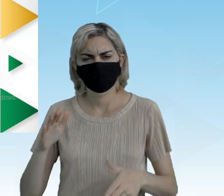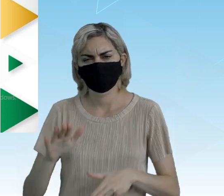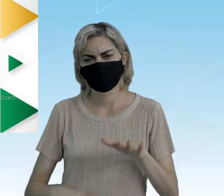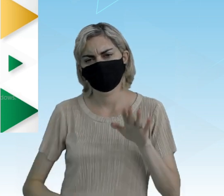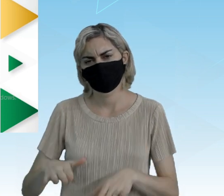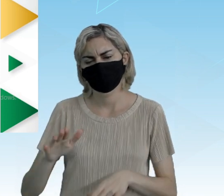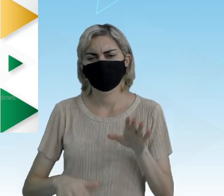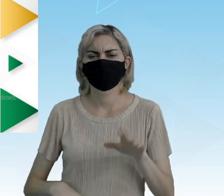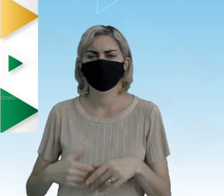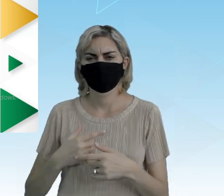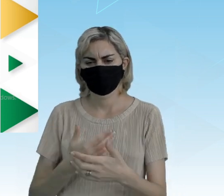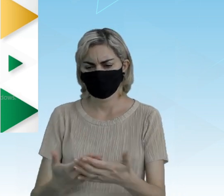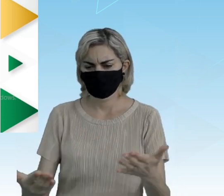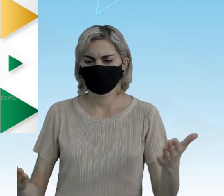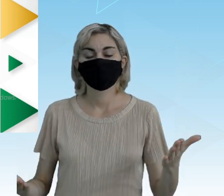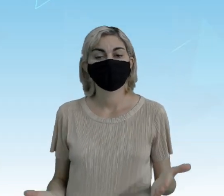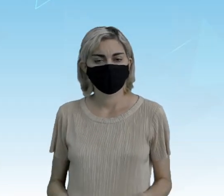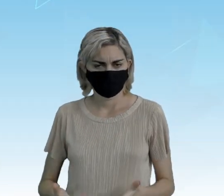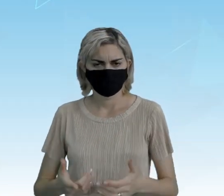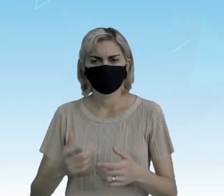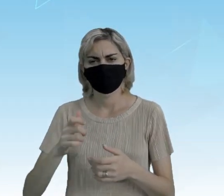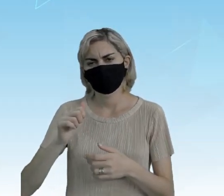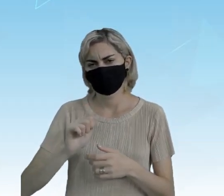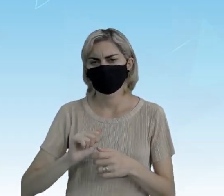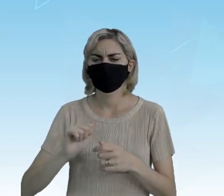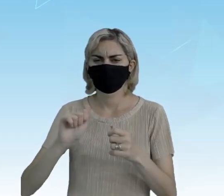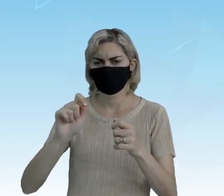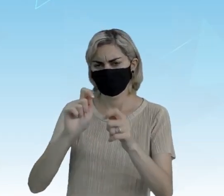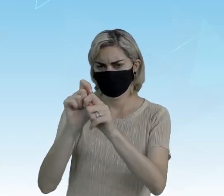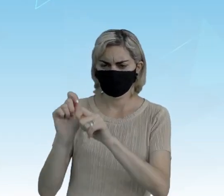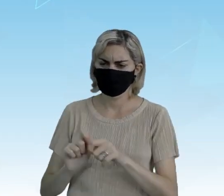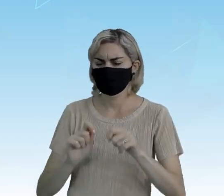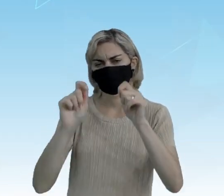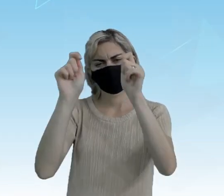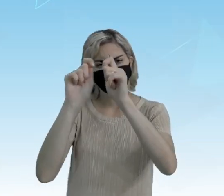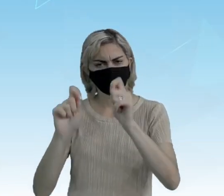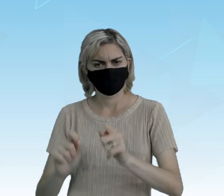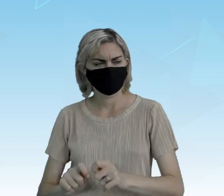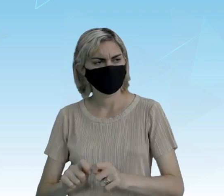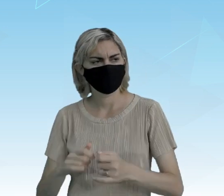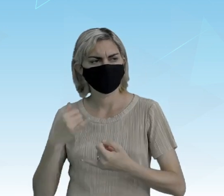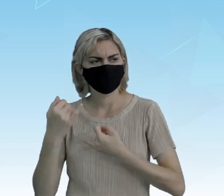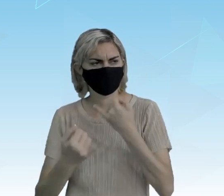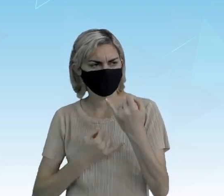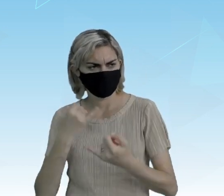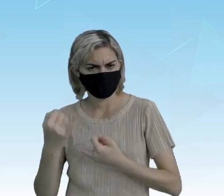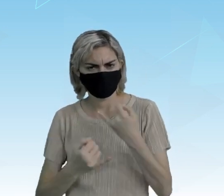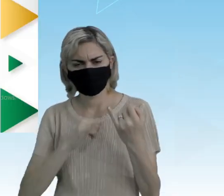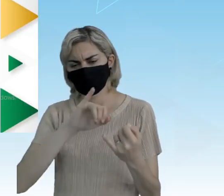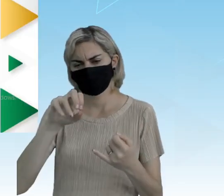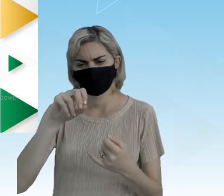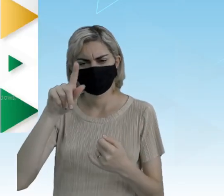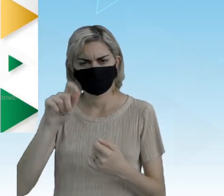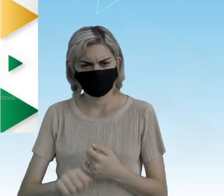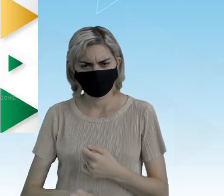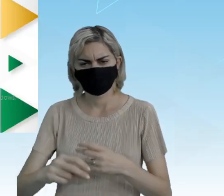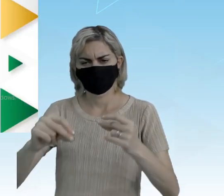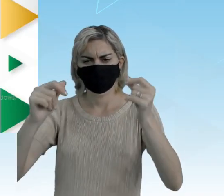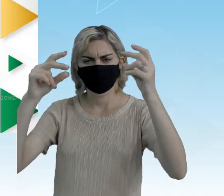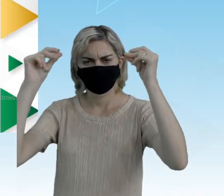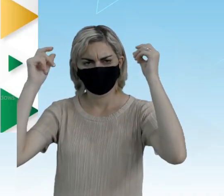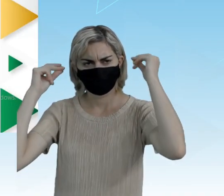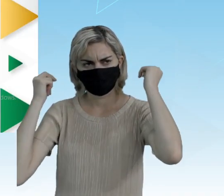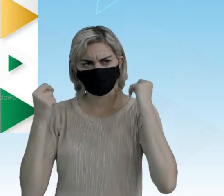falei anteriormente, eles são geralmente artesanais, tá? Brincadeiras e jogos de